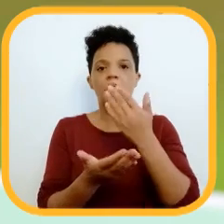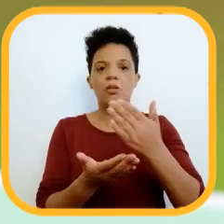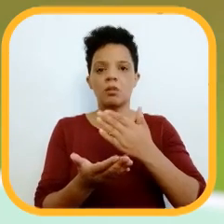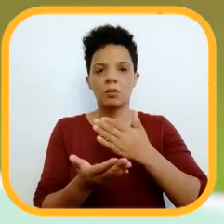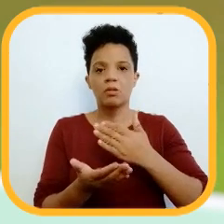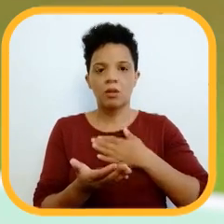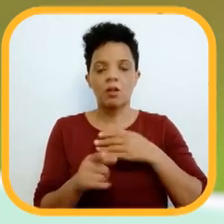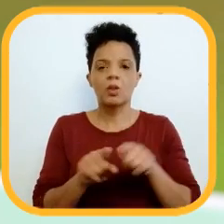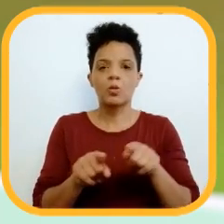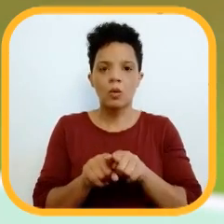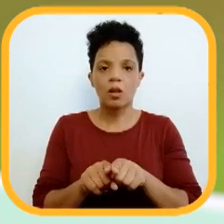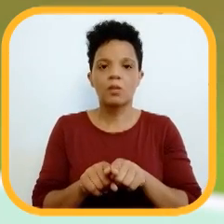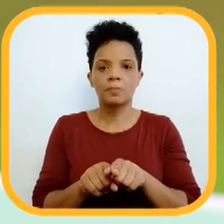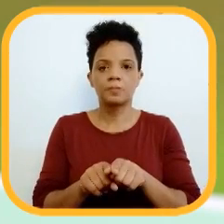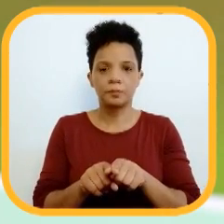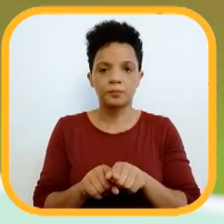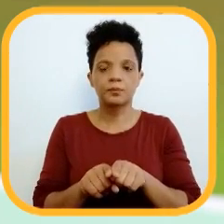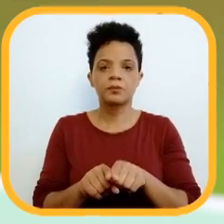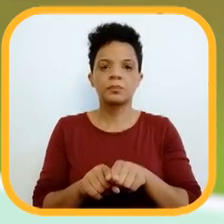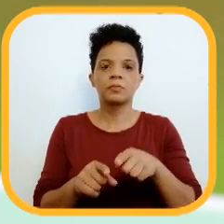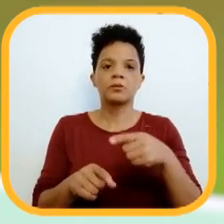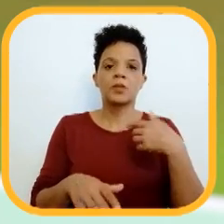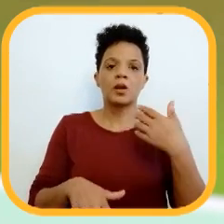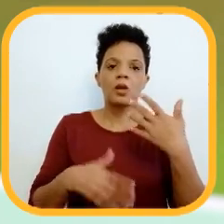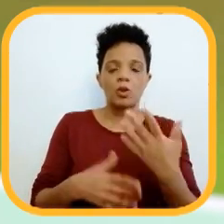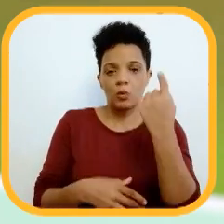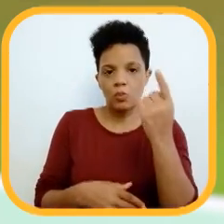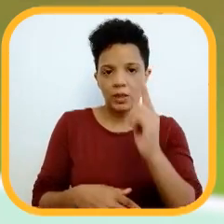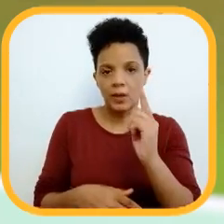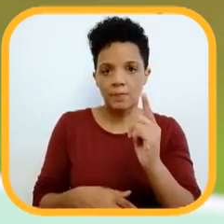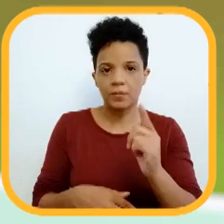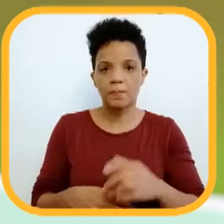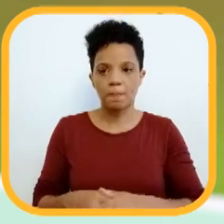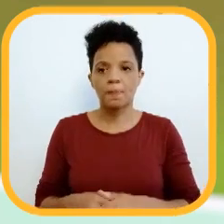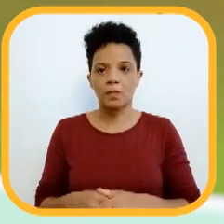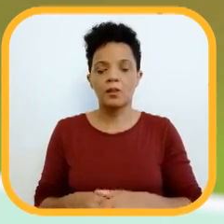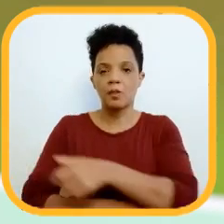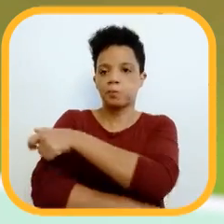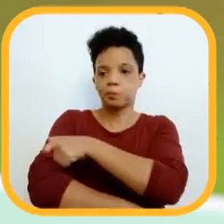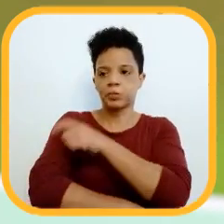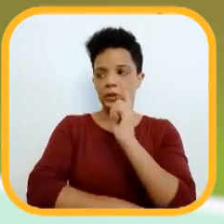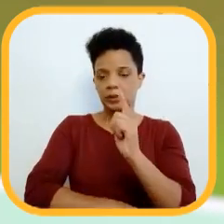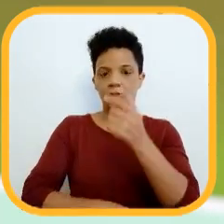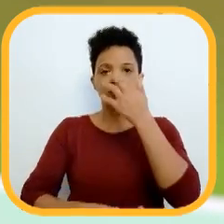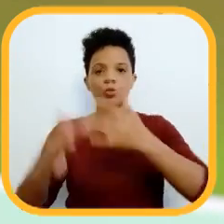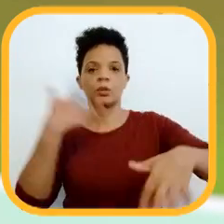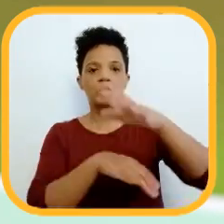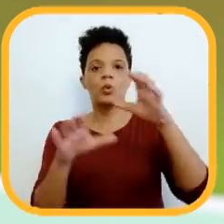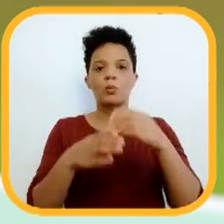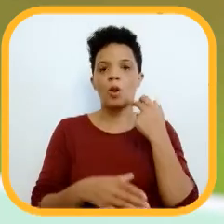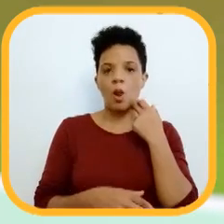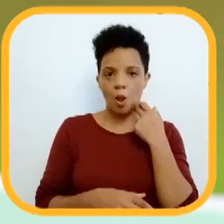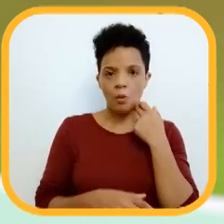étnicos. Devo dizer que o INE, apesar de tudo, vai avançar nesta direção na medida em que vai agora haver um inquérito representativo